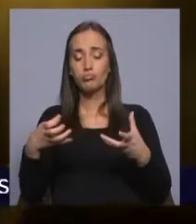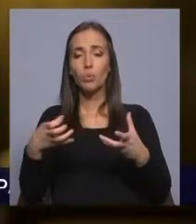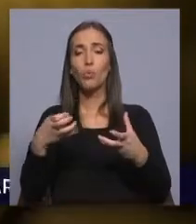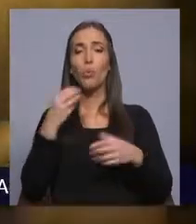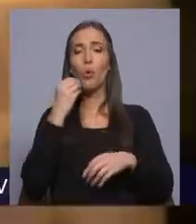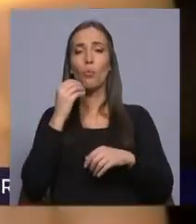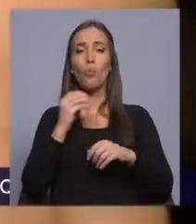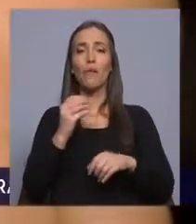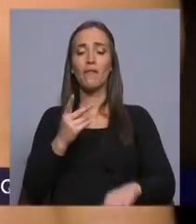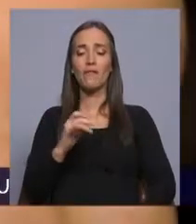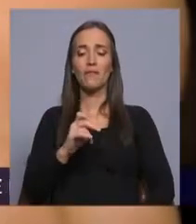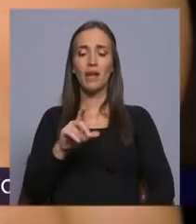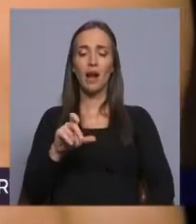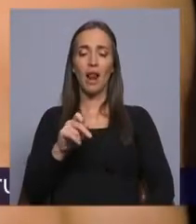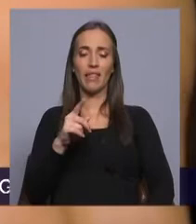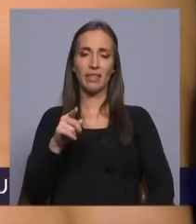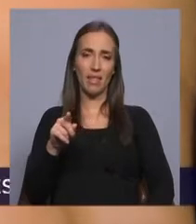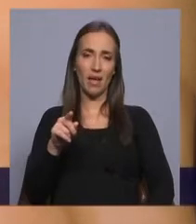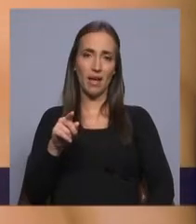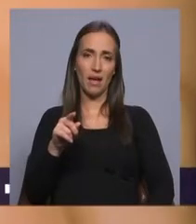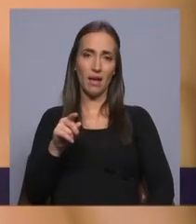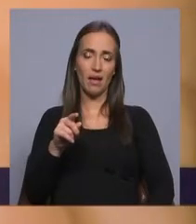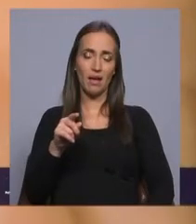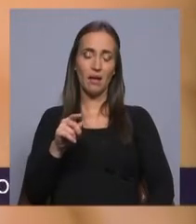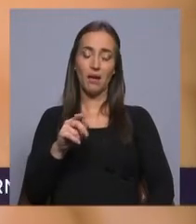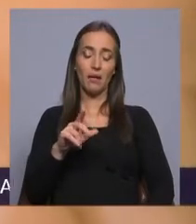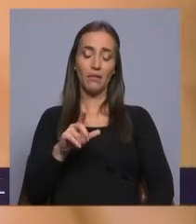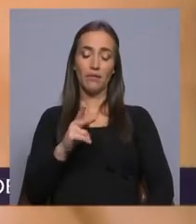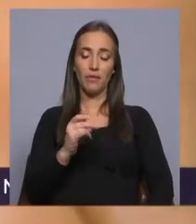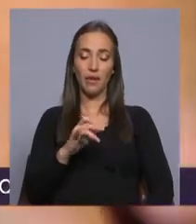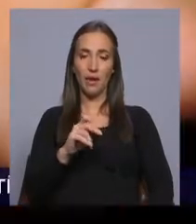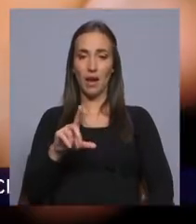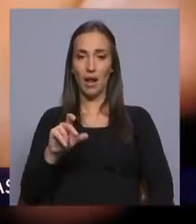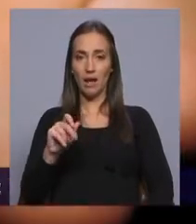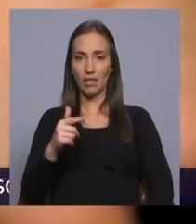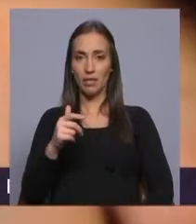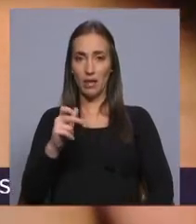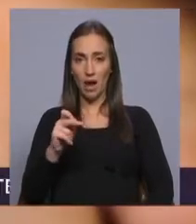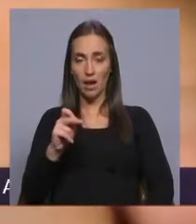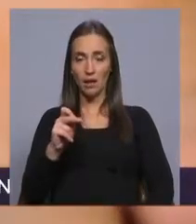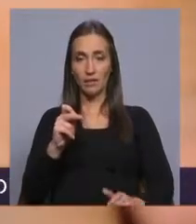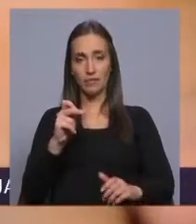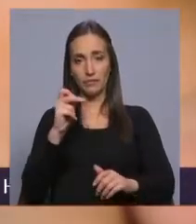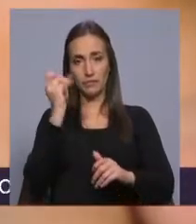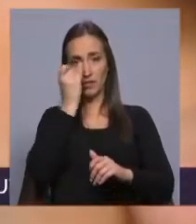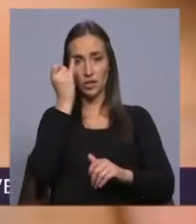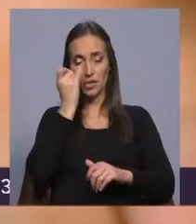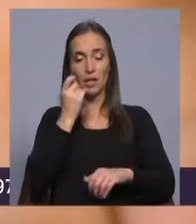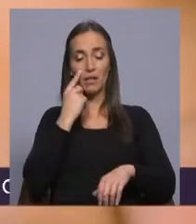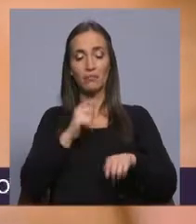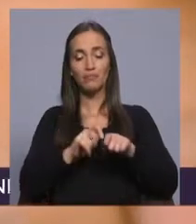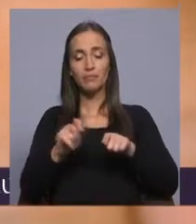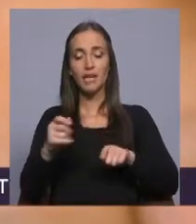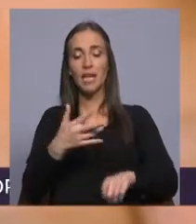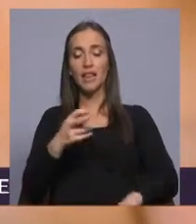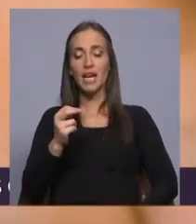Láctea virtual. E depois tentar perceber como é que, ao longo de 13 mil milhões de anos, evolui a própria